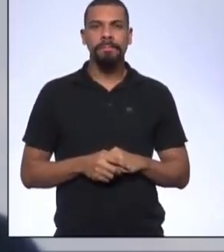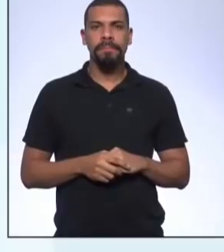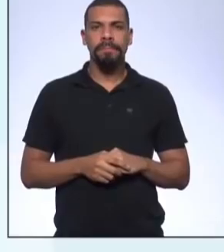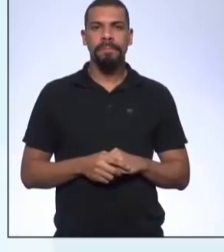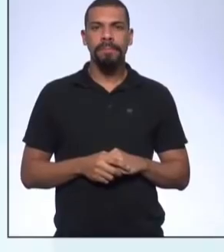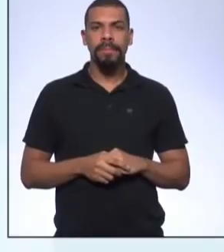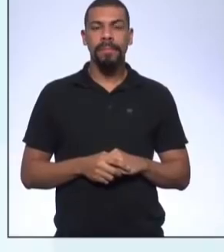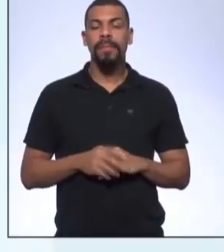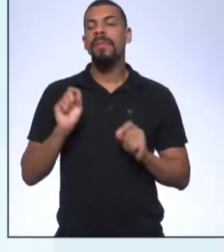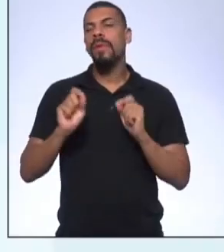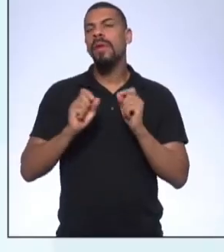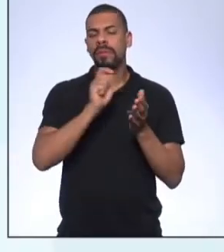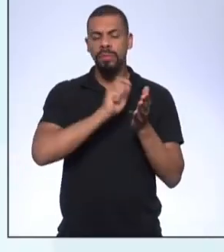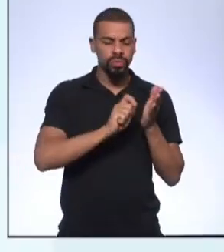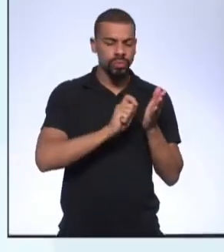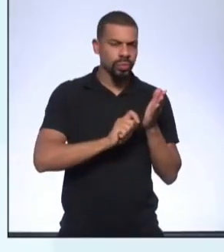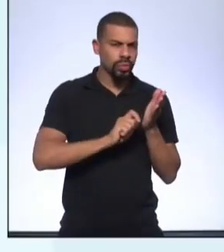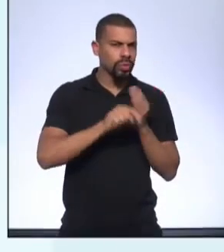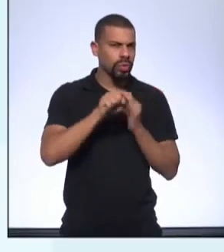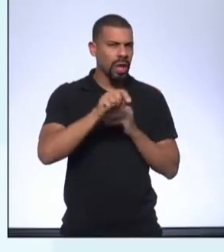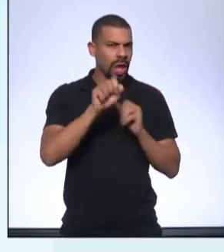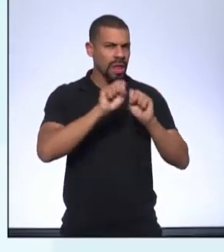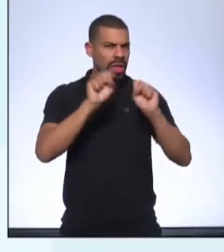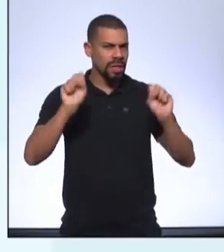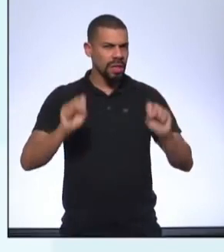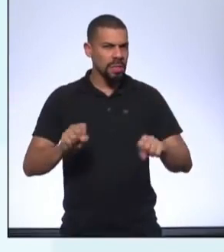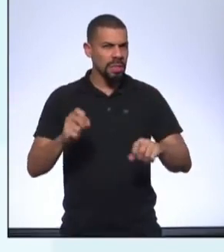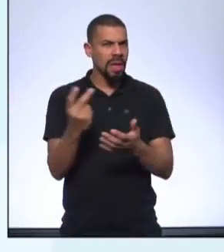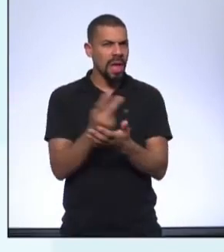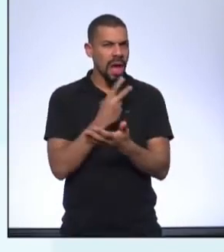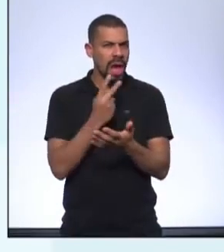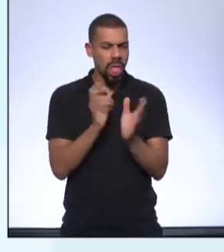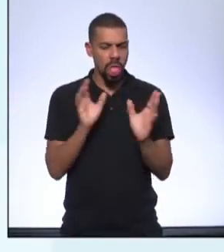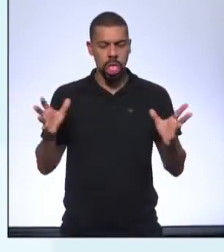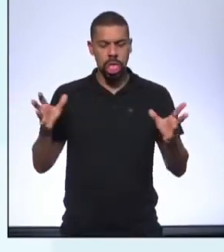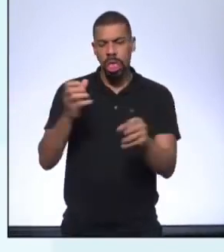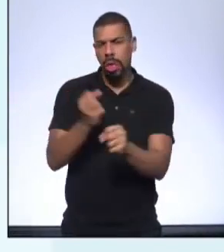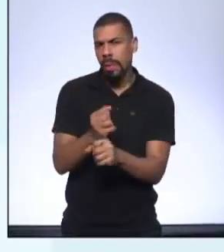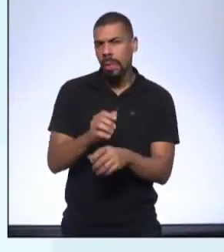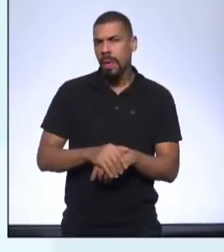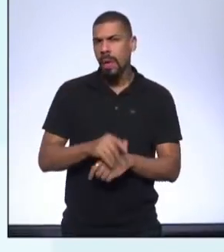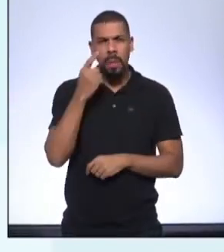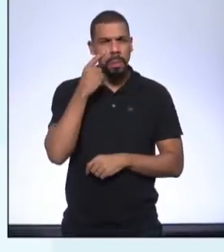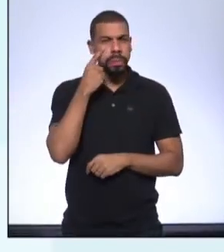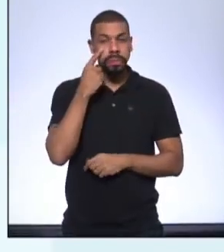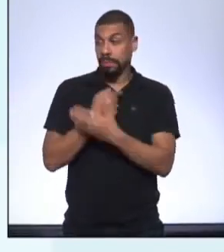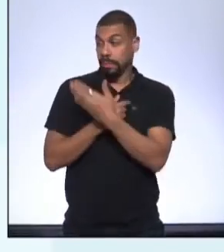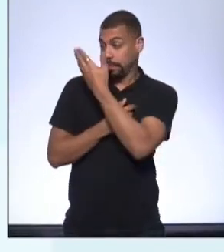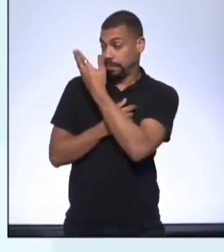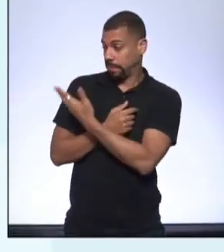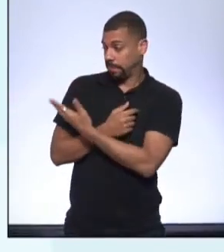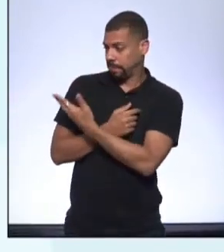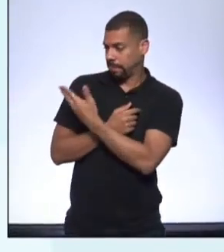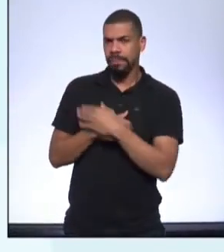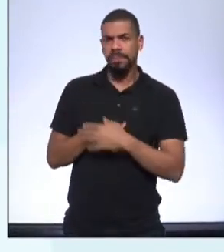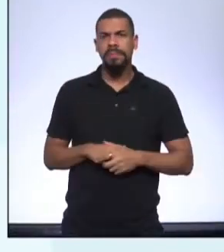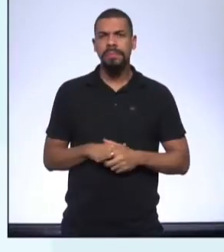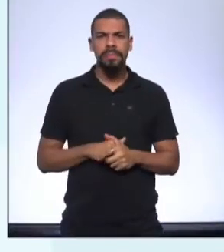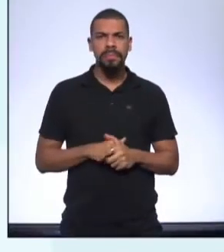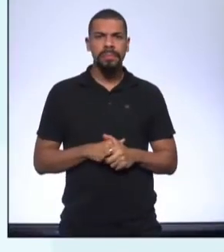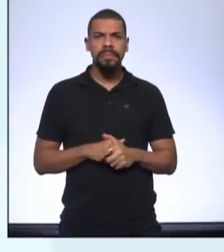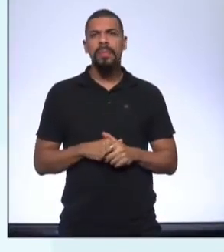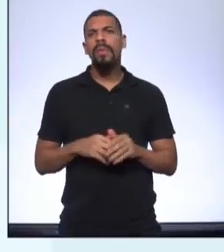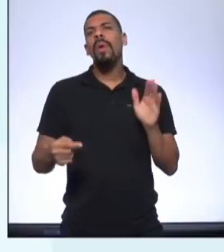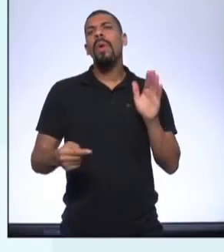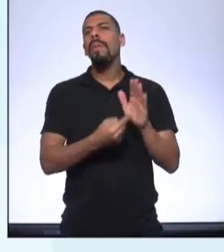Alguns escritores que falavam assim, não está certo esse sistema absolutismo, o rei tem direito de exercer esse poder sim. Olha aí na tela, né? Então, olha as justificativas teóricas. O